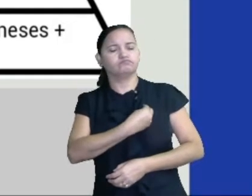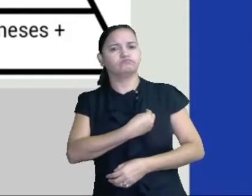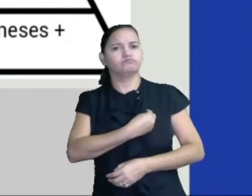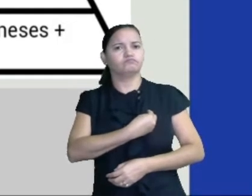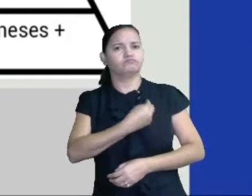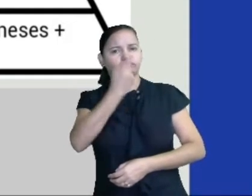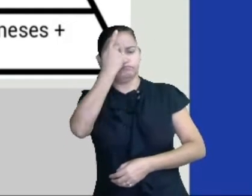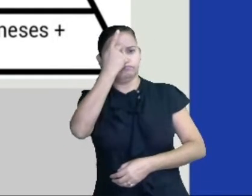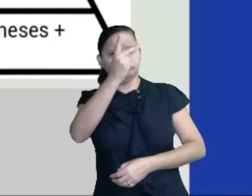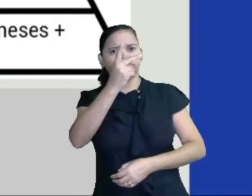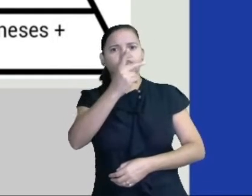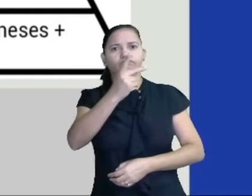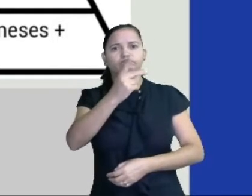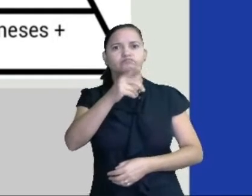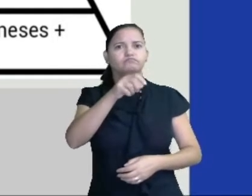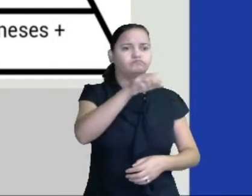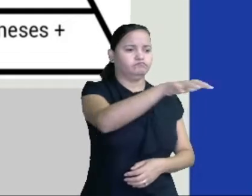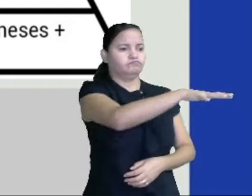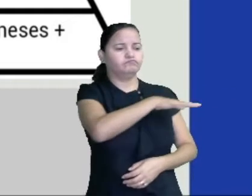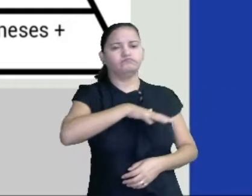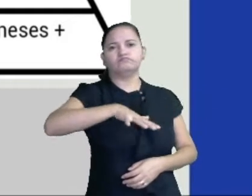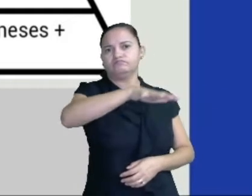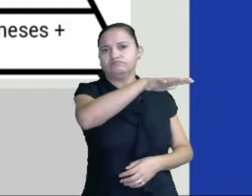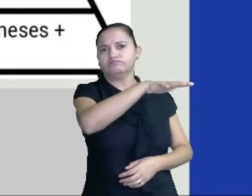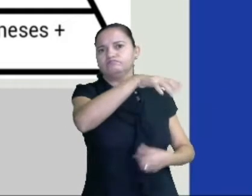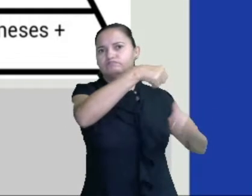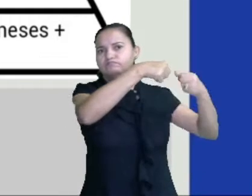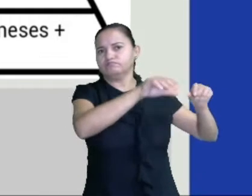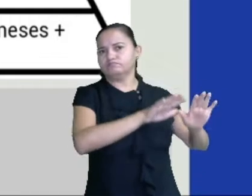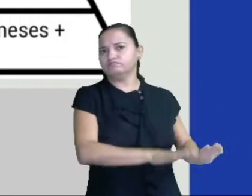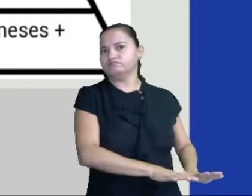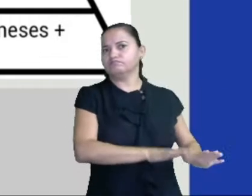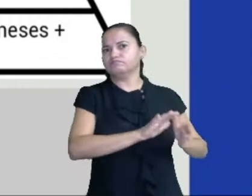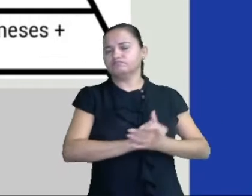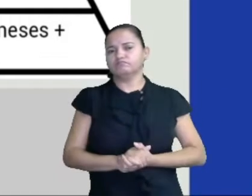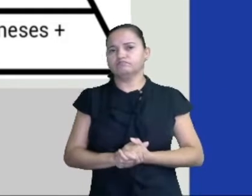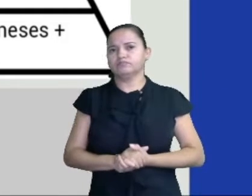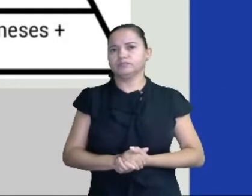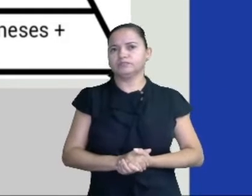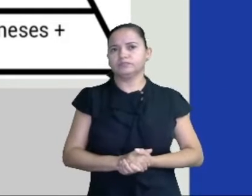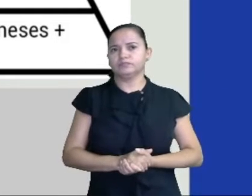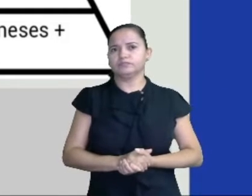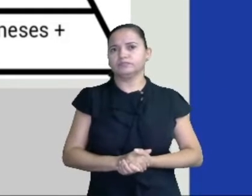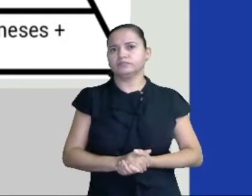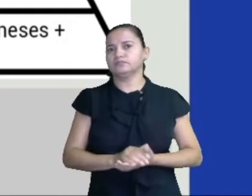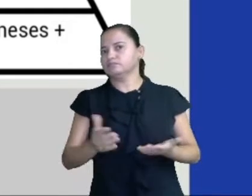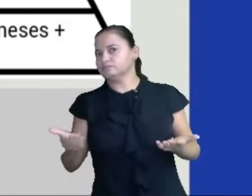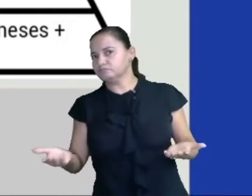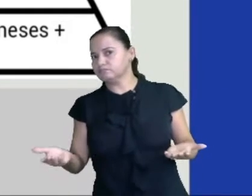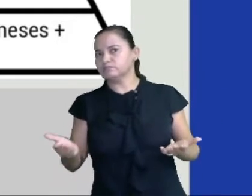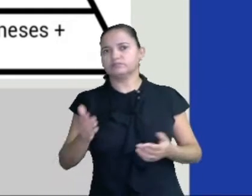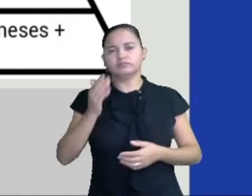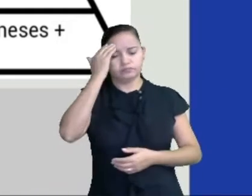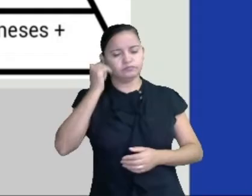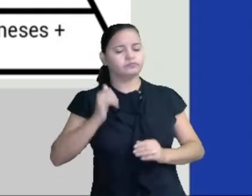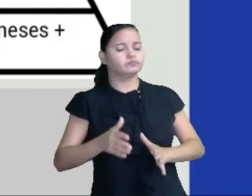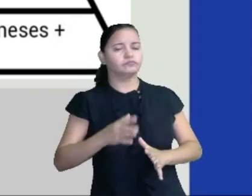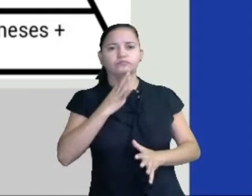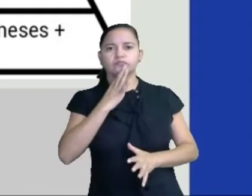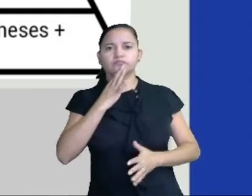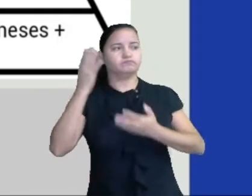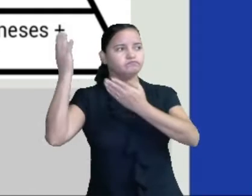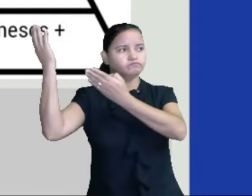pirâmide, que já vai o quê? Segurar essa parte de cima, a gente consegue encontrar os mercadores,